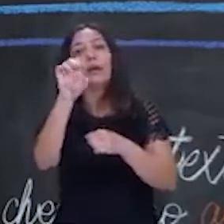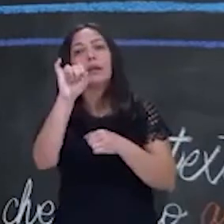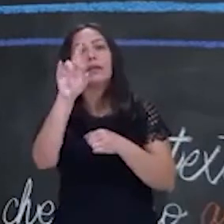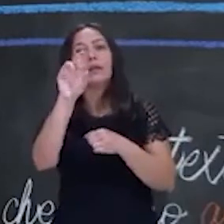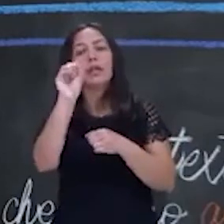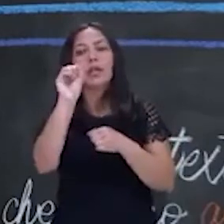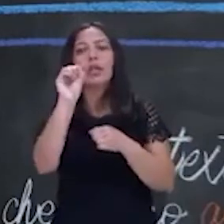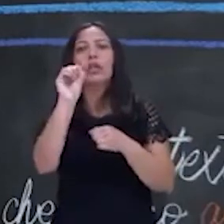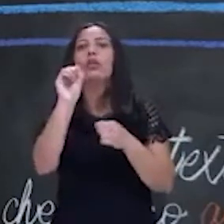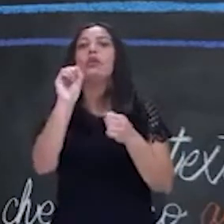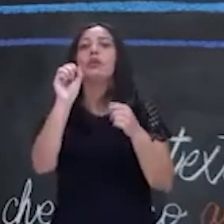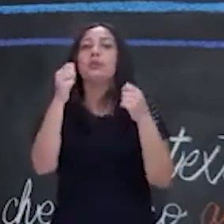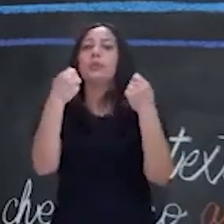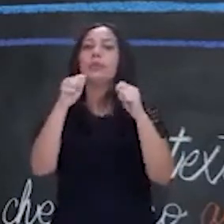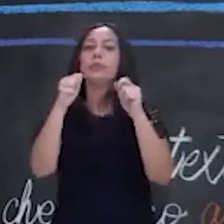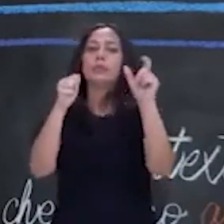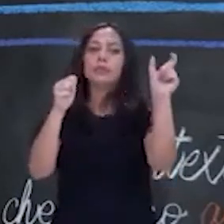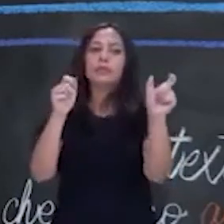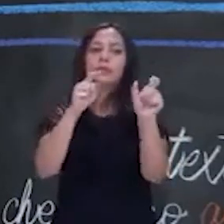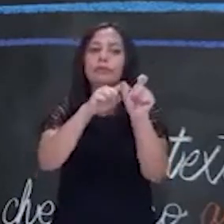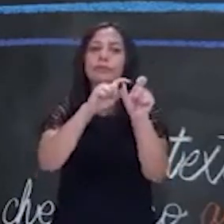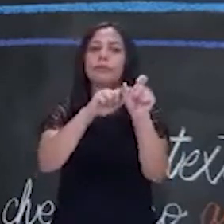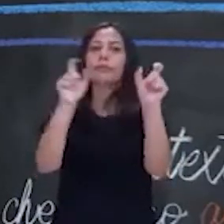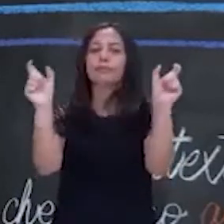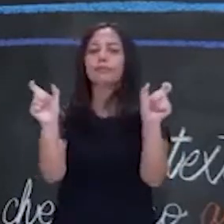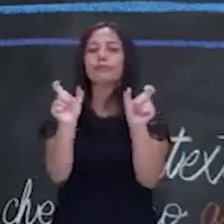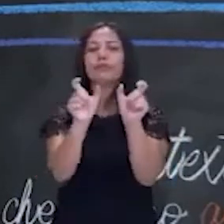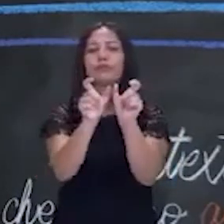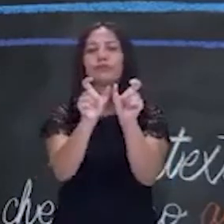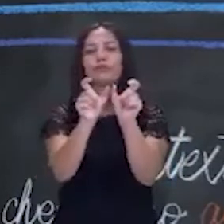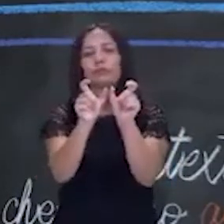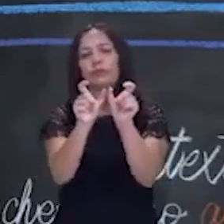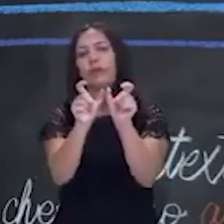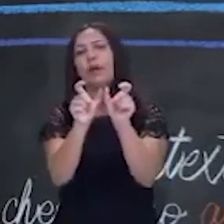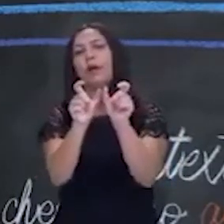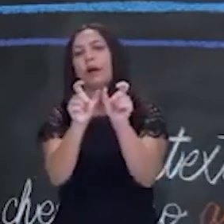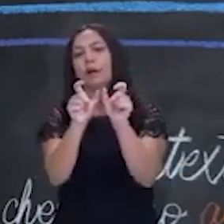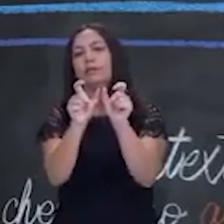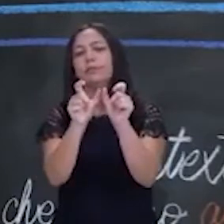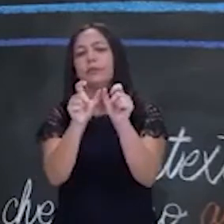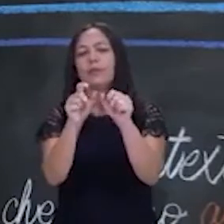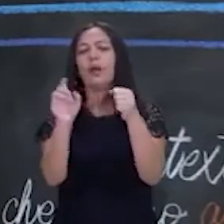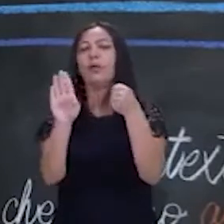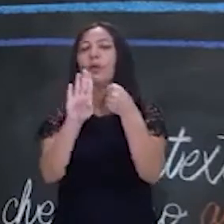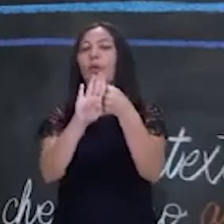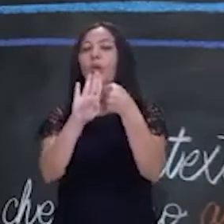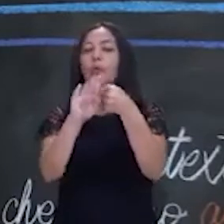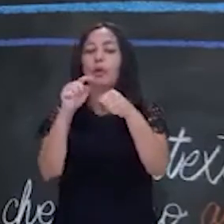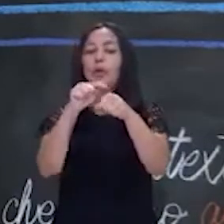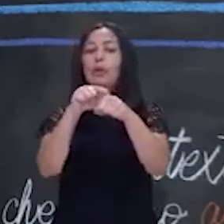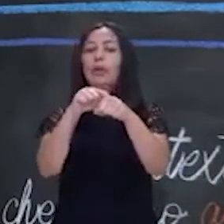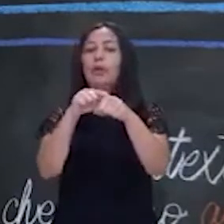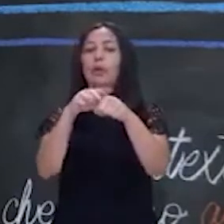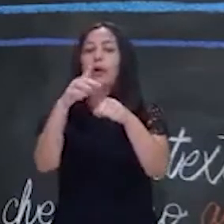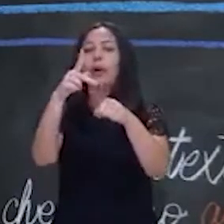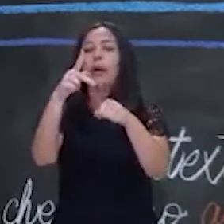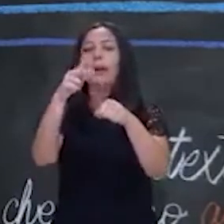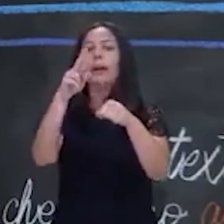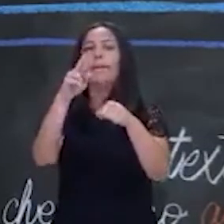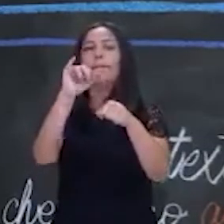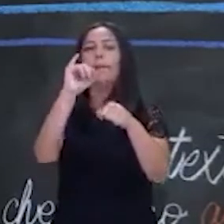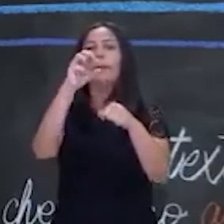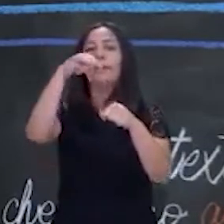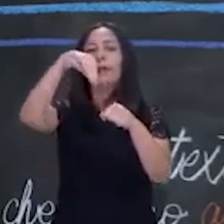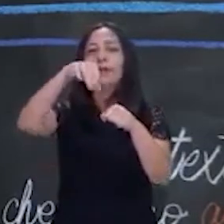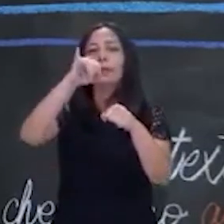propriedade principal das palavras, por isso que eles são primeiros, primitivos, e os derivados dependem desse primitivo. Eles são formados a